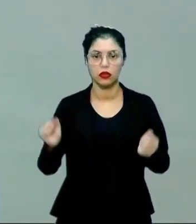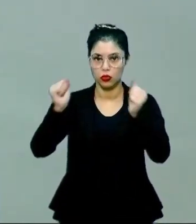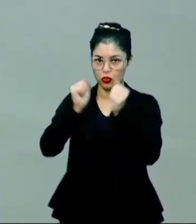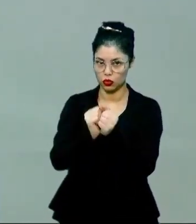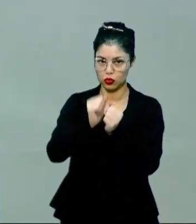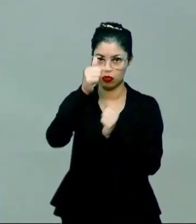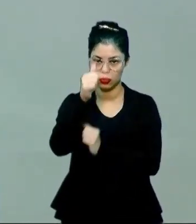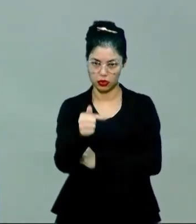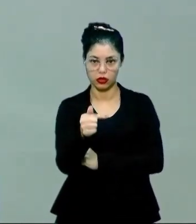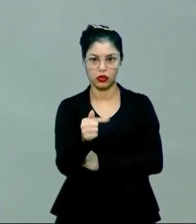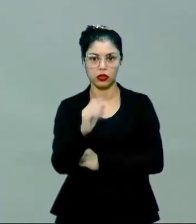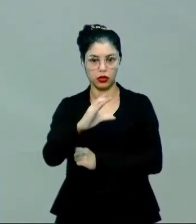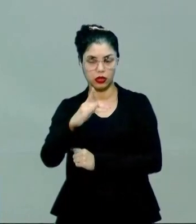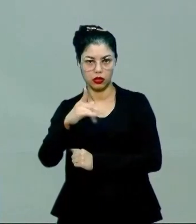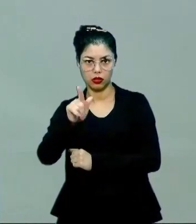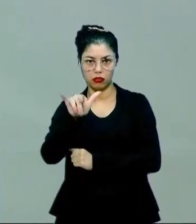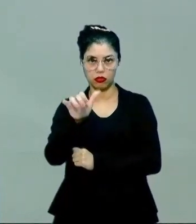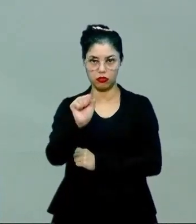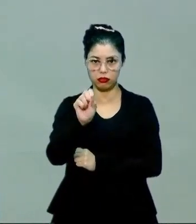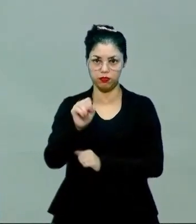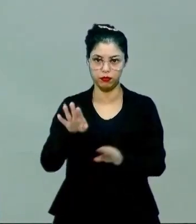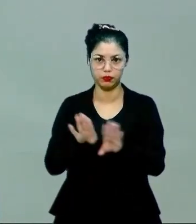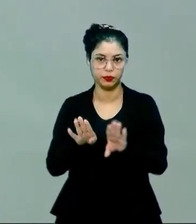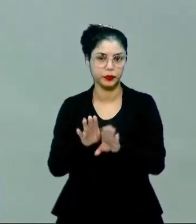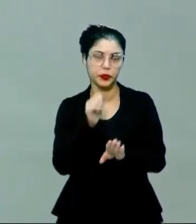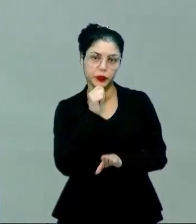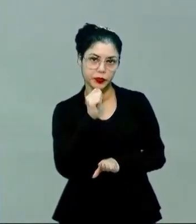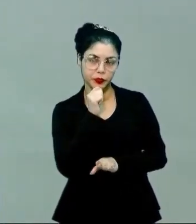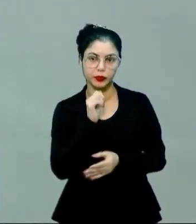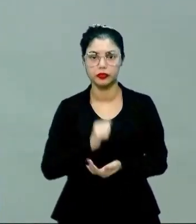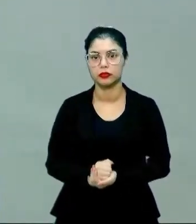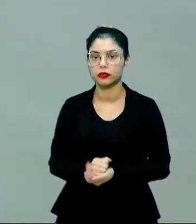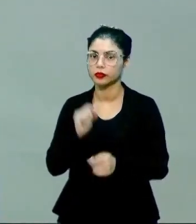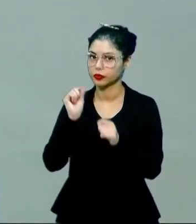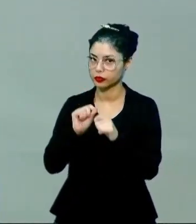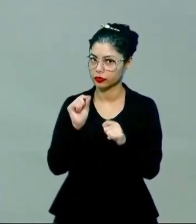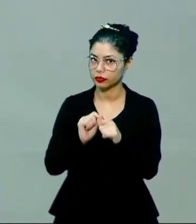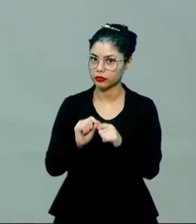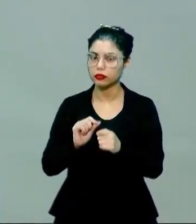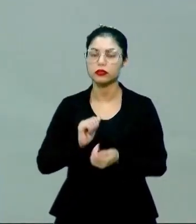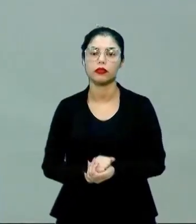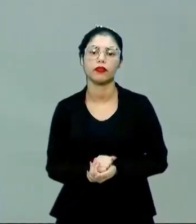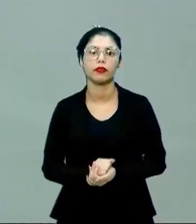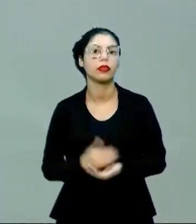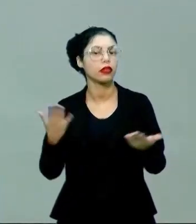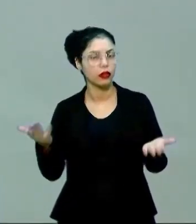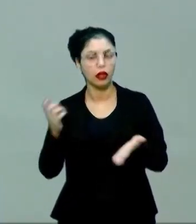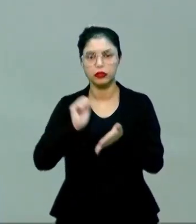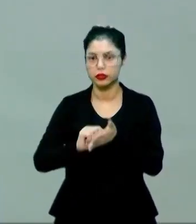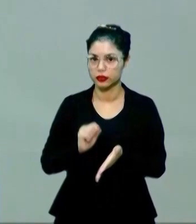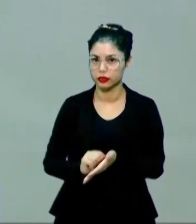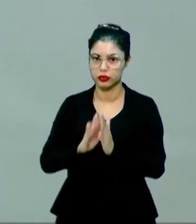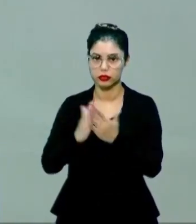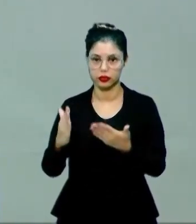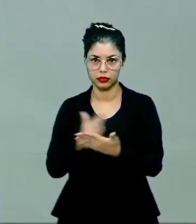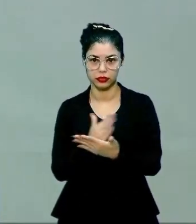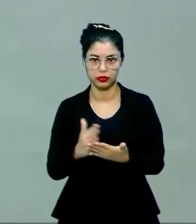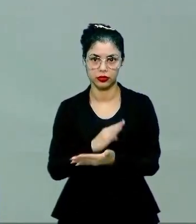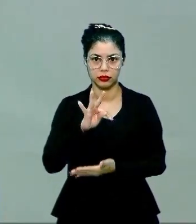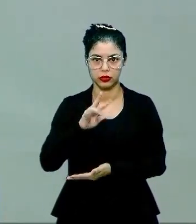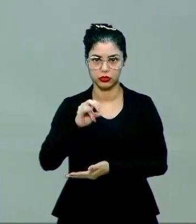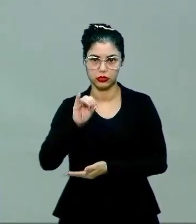as 7 capelas desses passos da Via Crucis, feitas por Aleijadinho, estão inscritos no Livro do